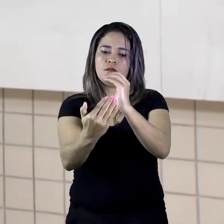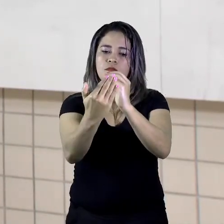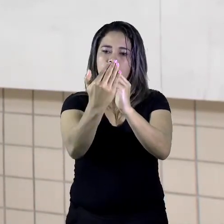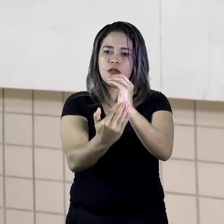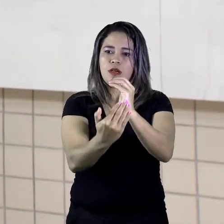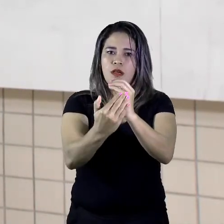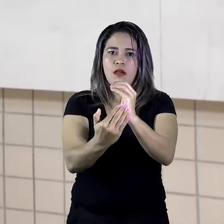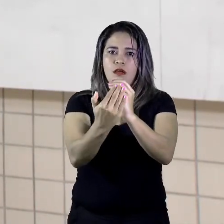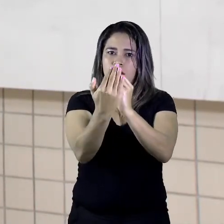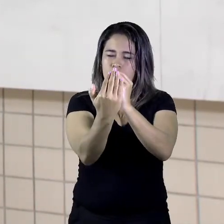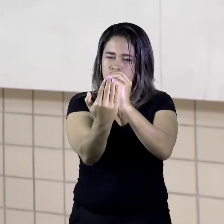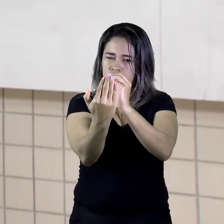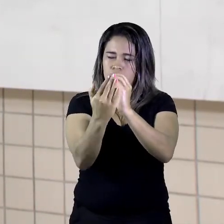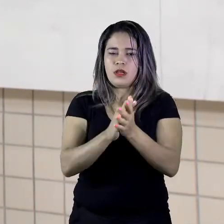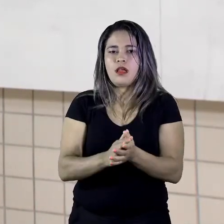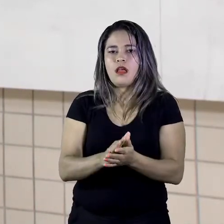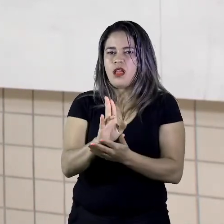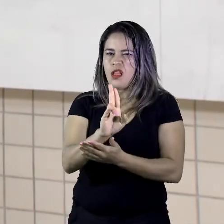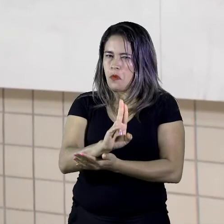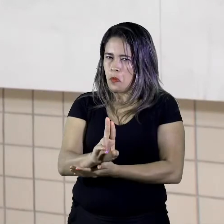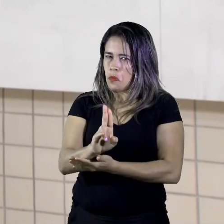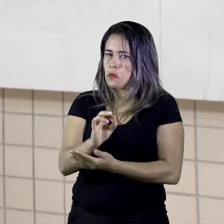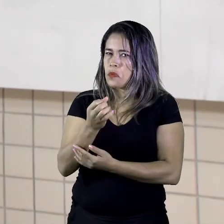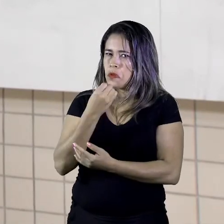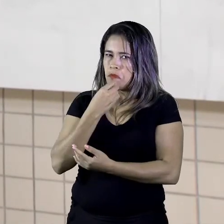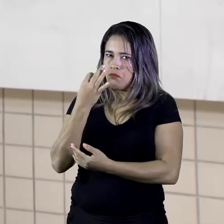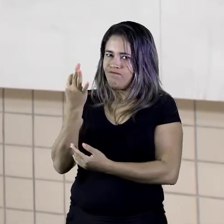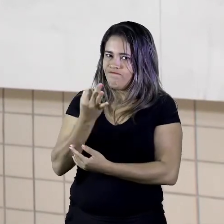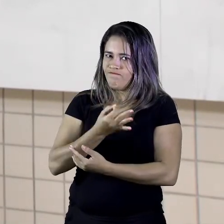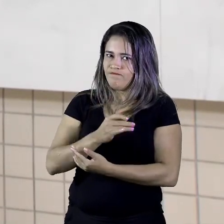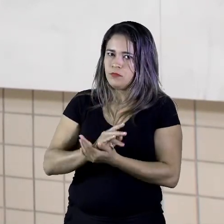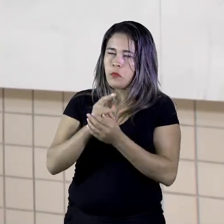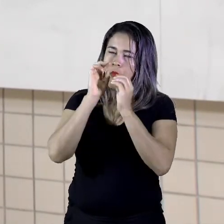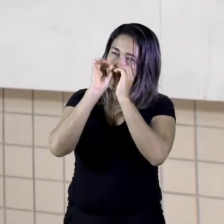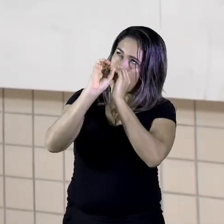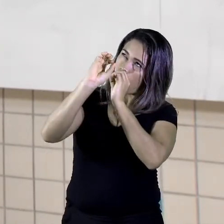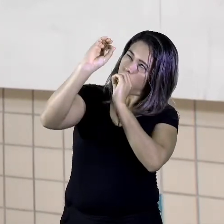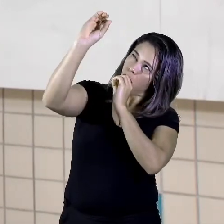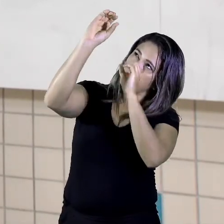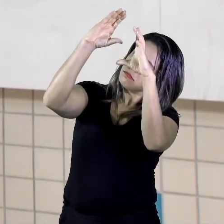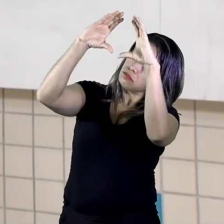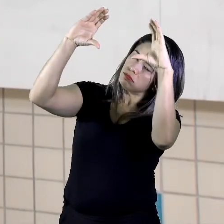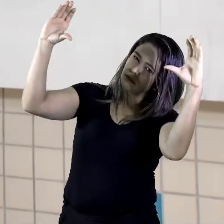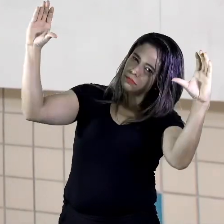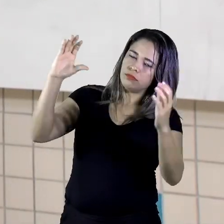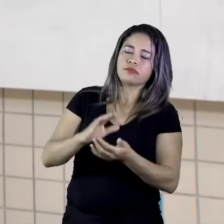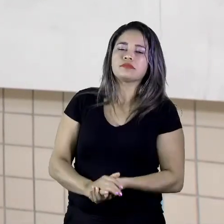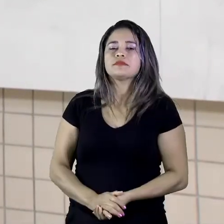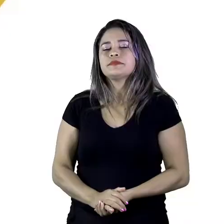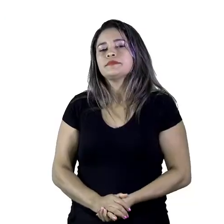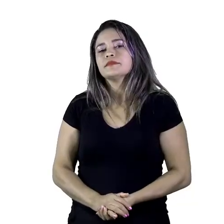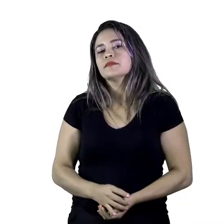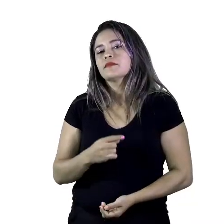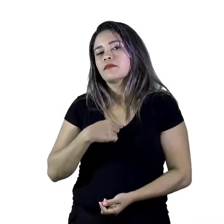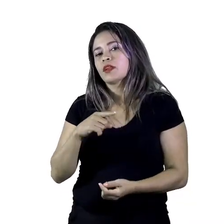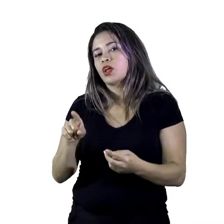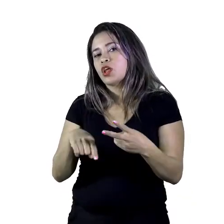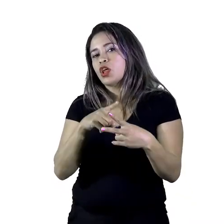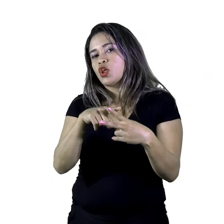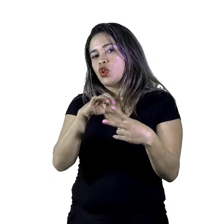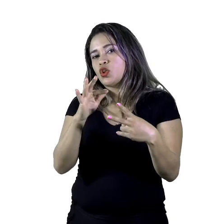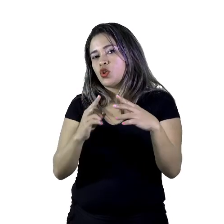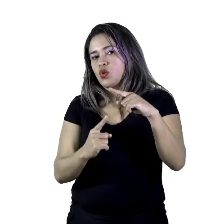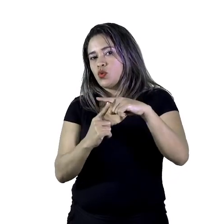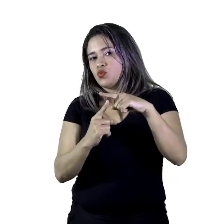mais eficiente do que outros equipamentos para observar o espaço. E nós vimos que existem dois tipos de